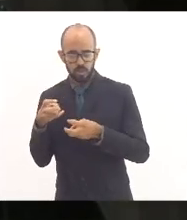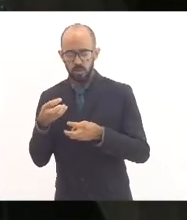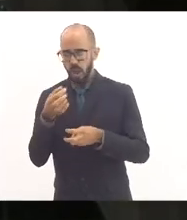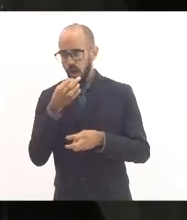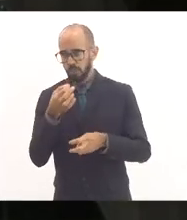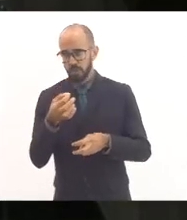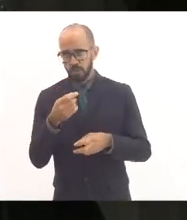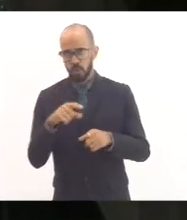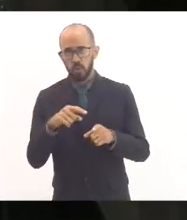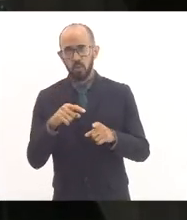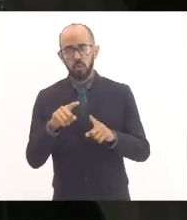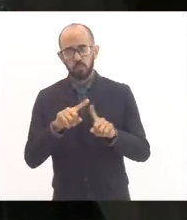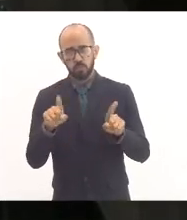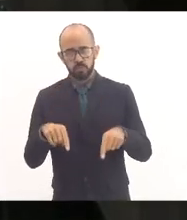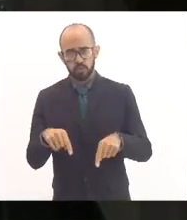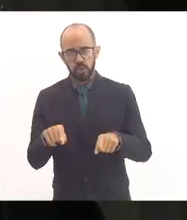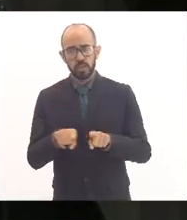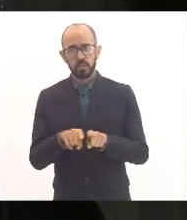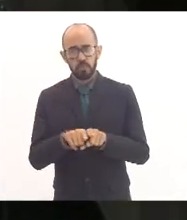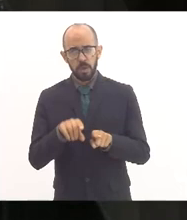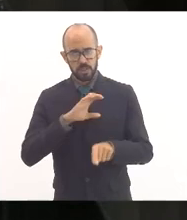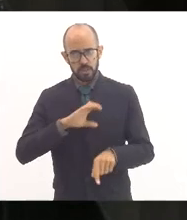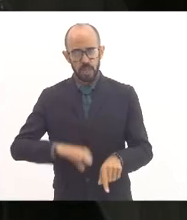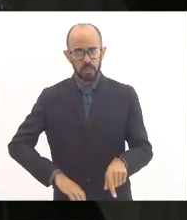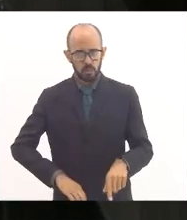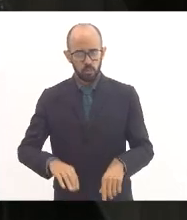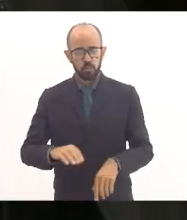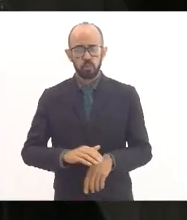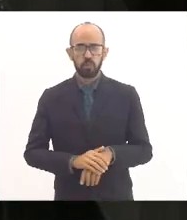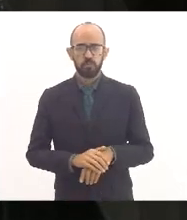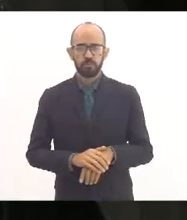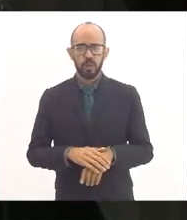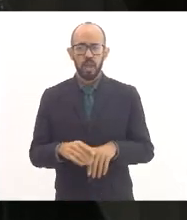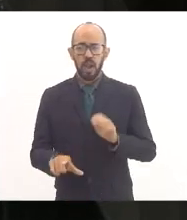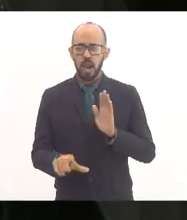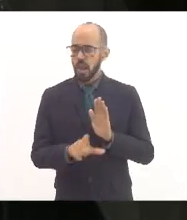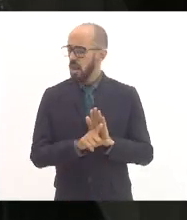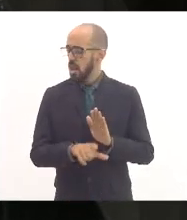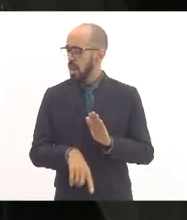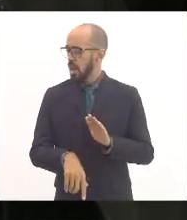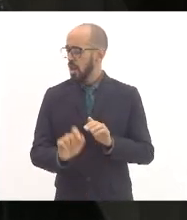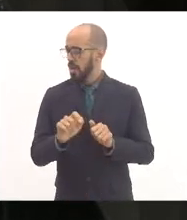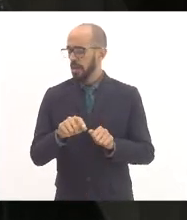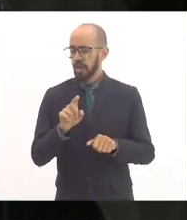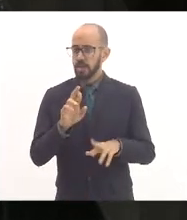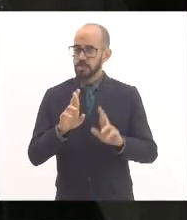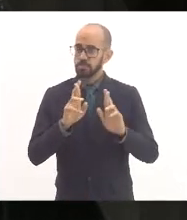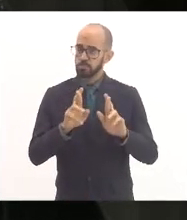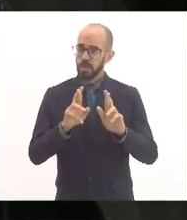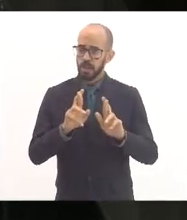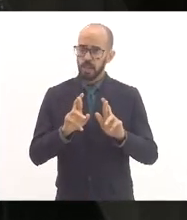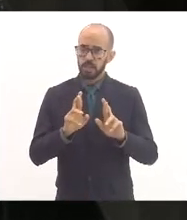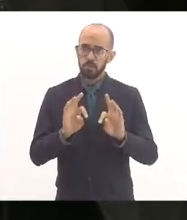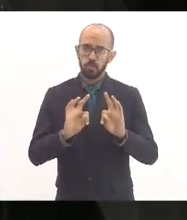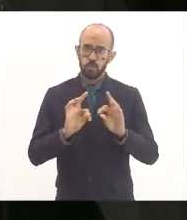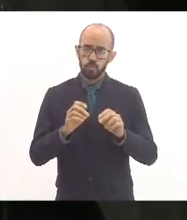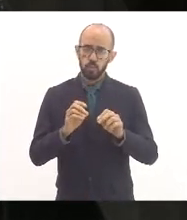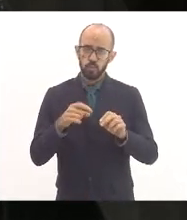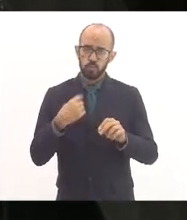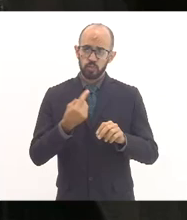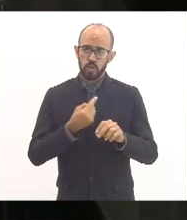e como cidadãos Essa é a Lei Orgânica é muito esperada por todos nós para